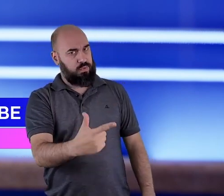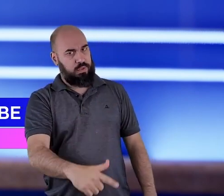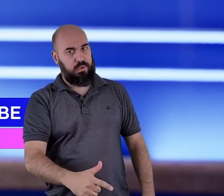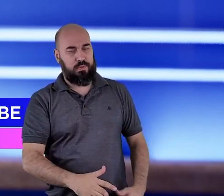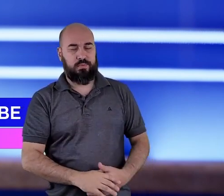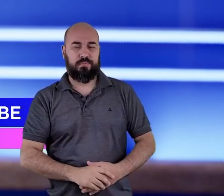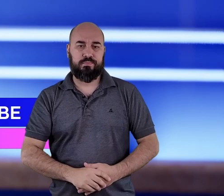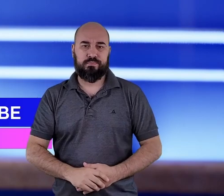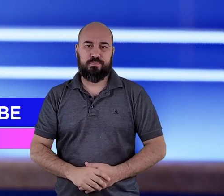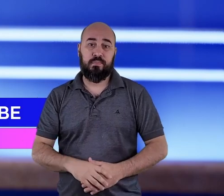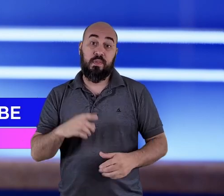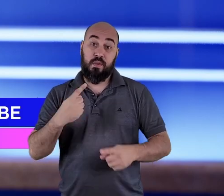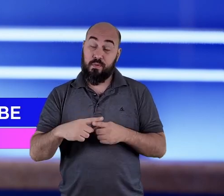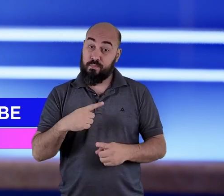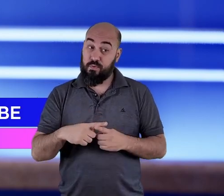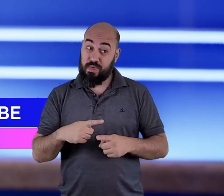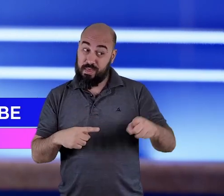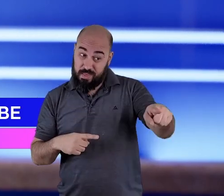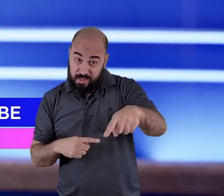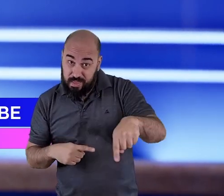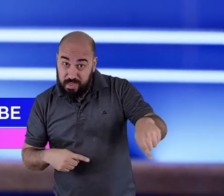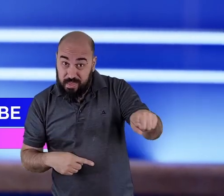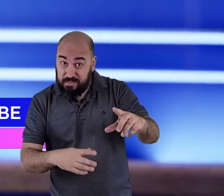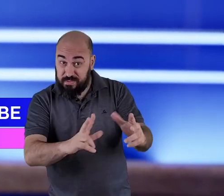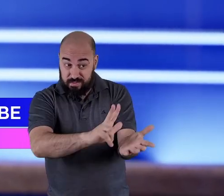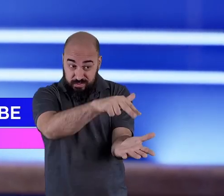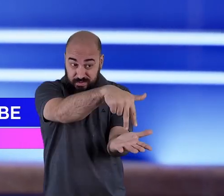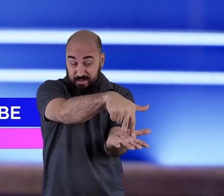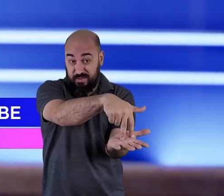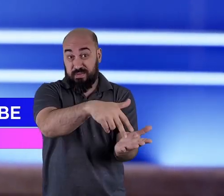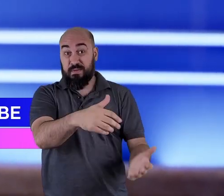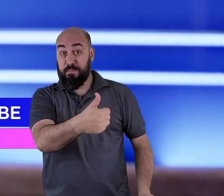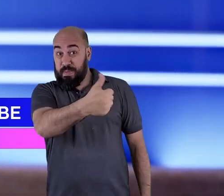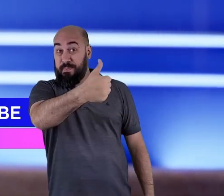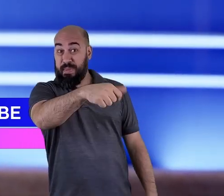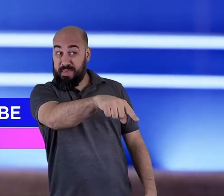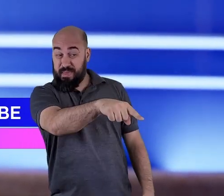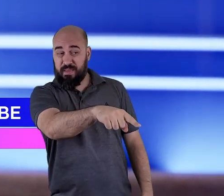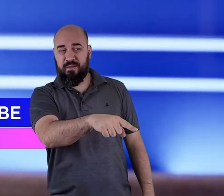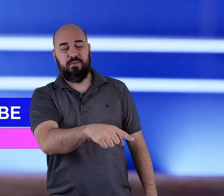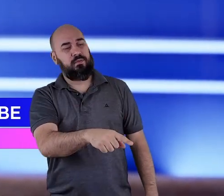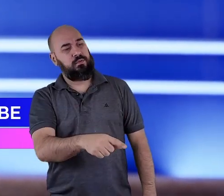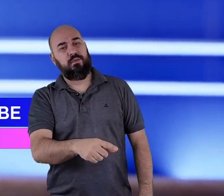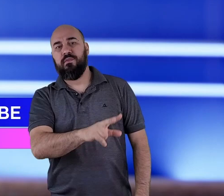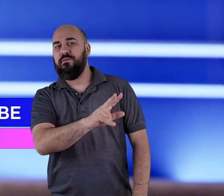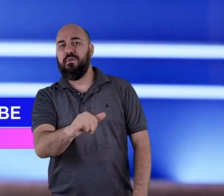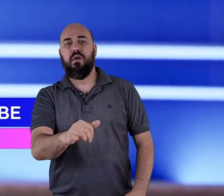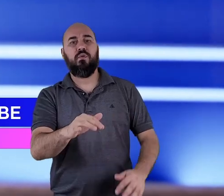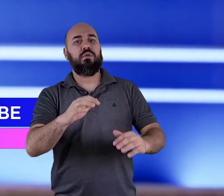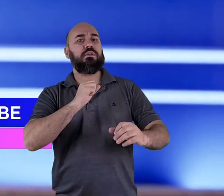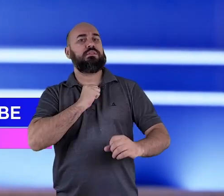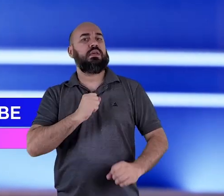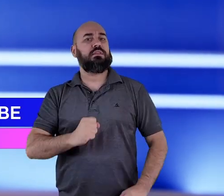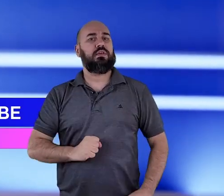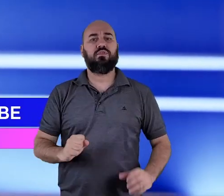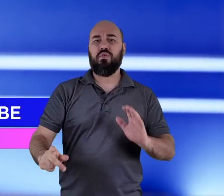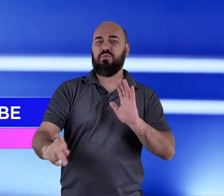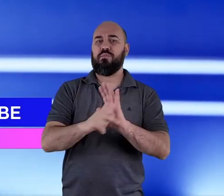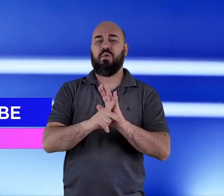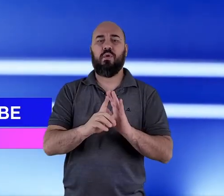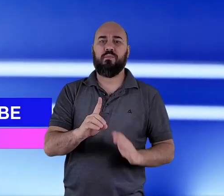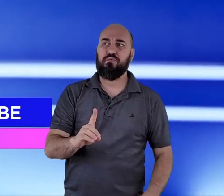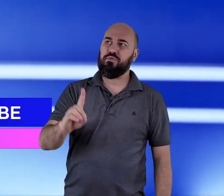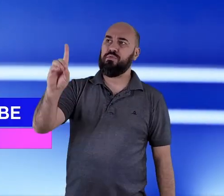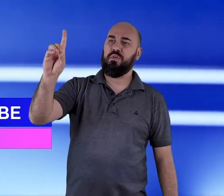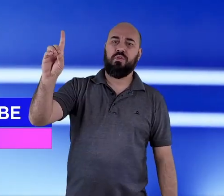tem poder, porque estes que ressuscitarão na primeira ressurreição serão sacerdotes de Deus,